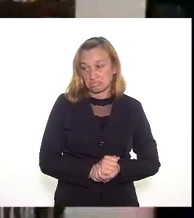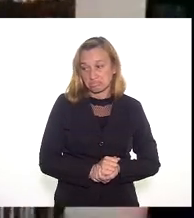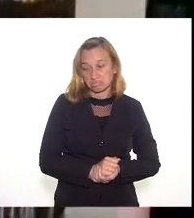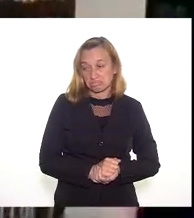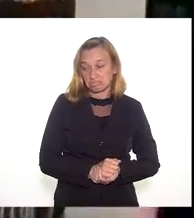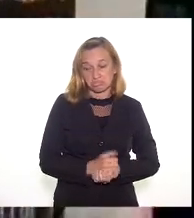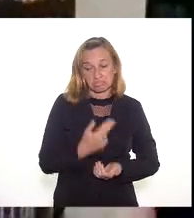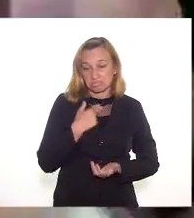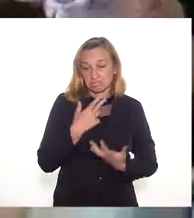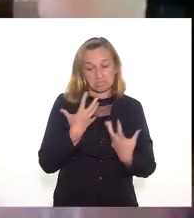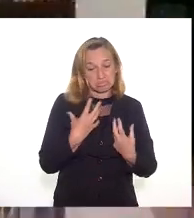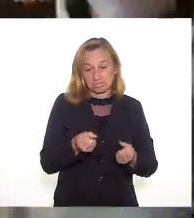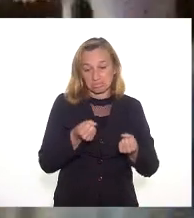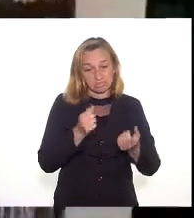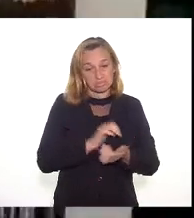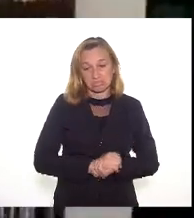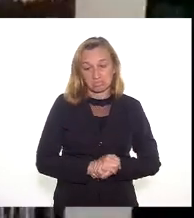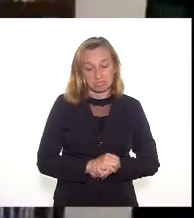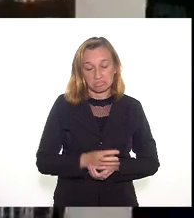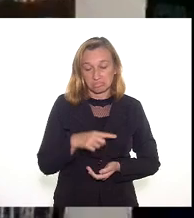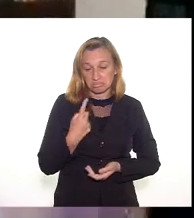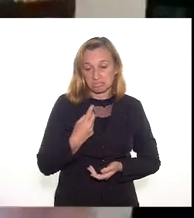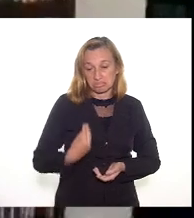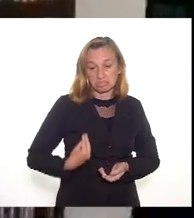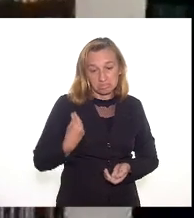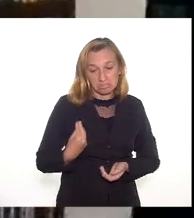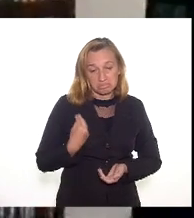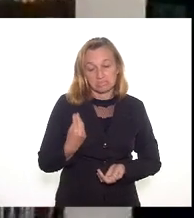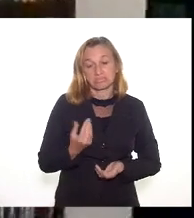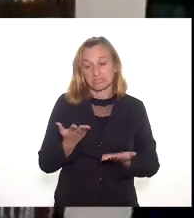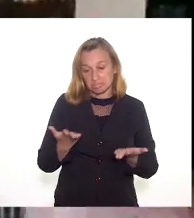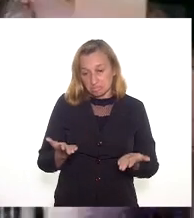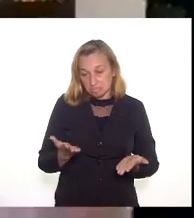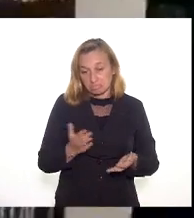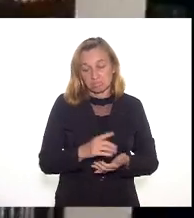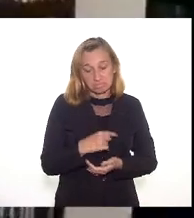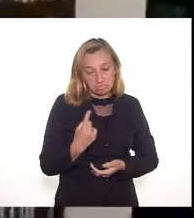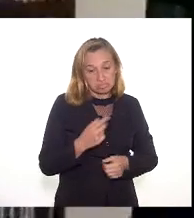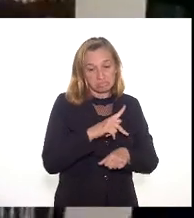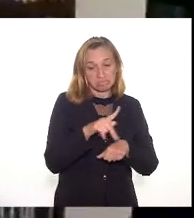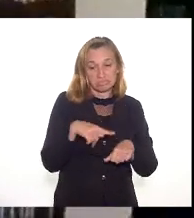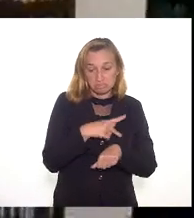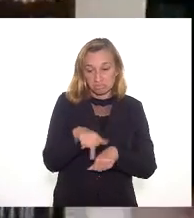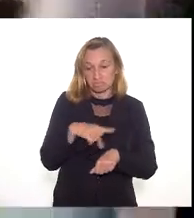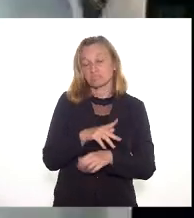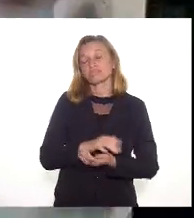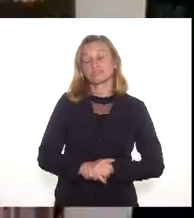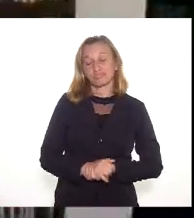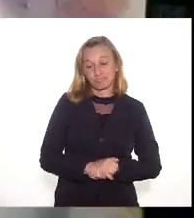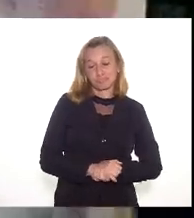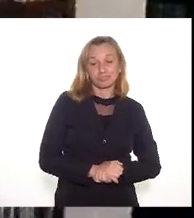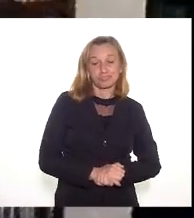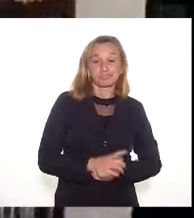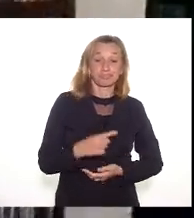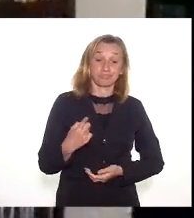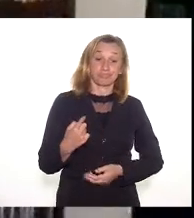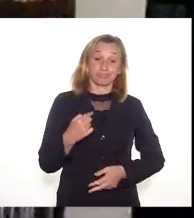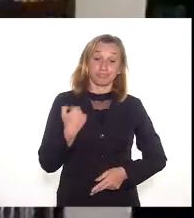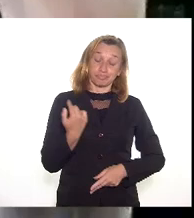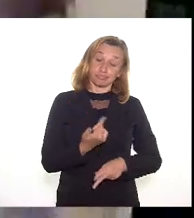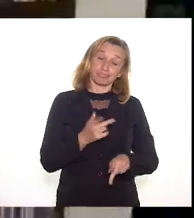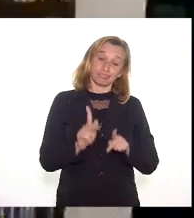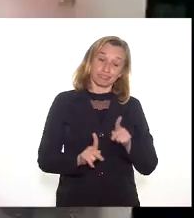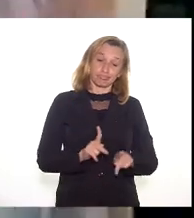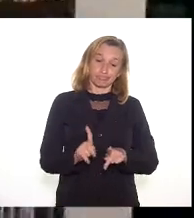conceber que a gente está vivendo isto no nosso país que o nosso povo